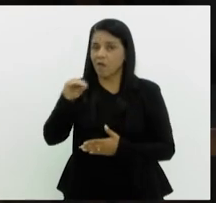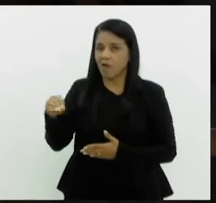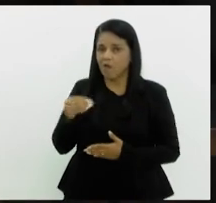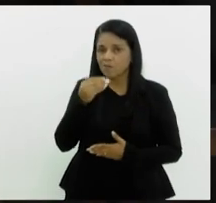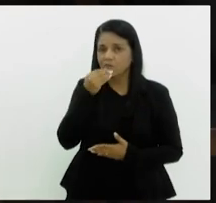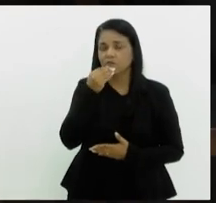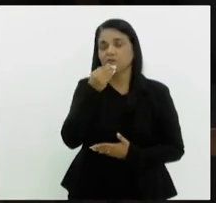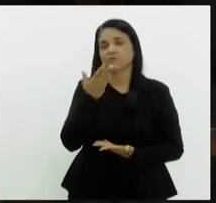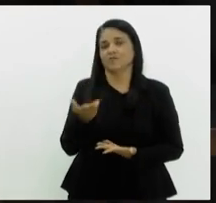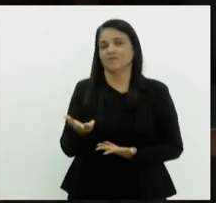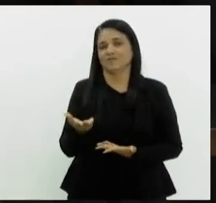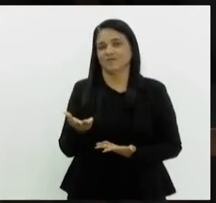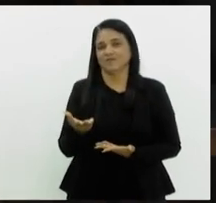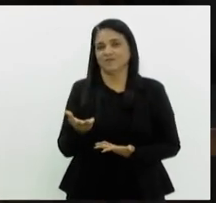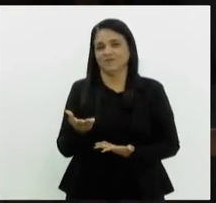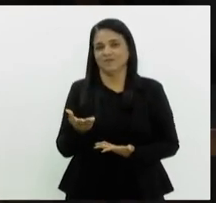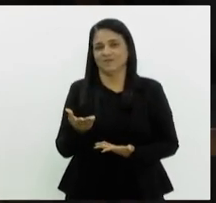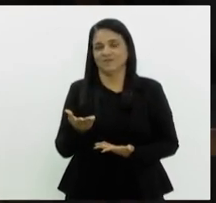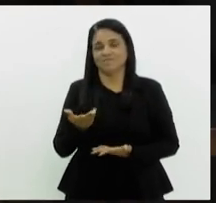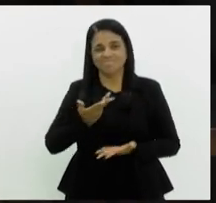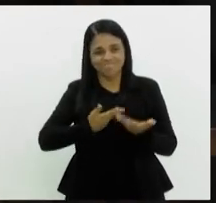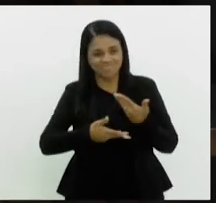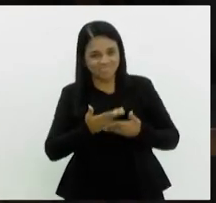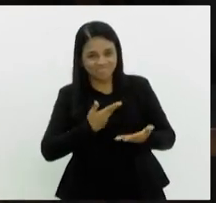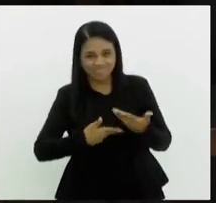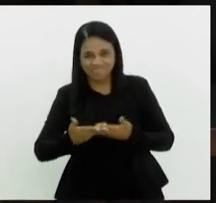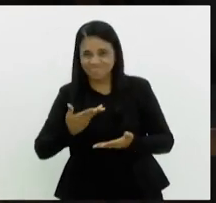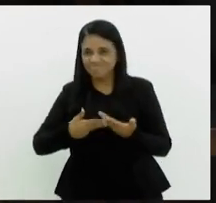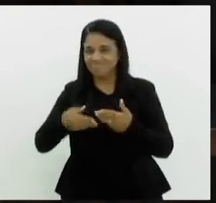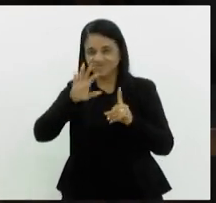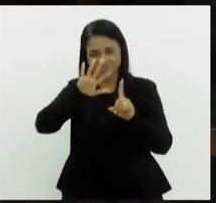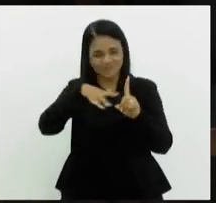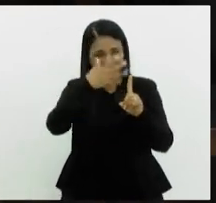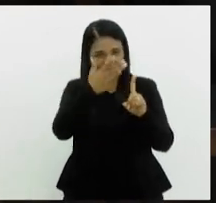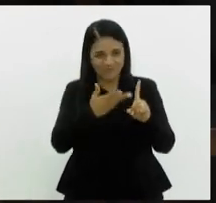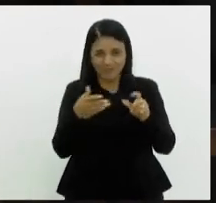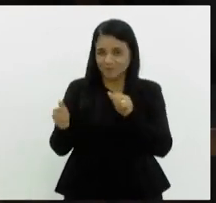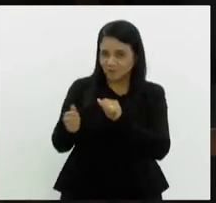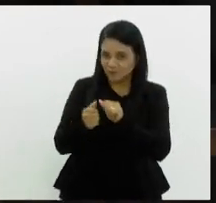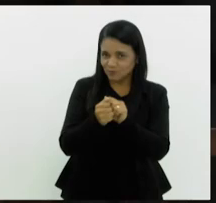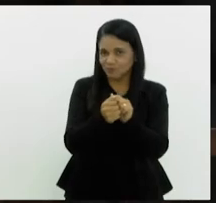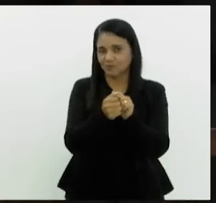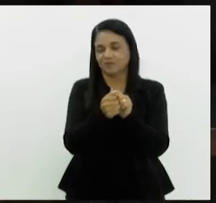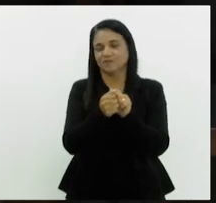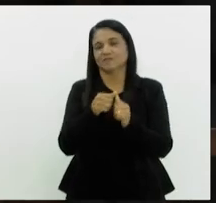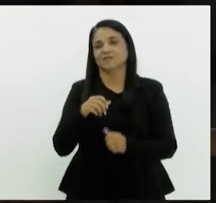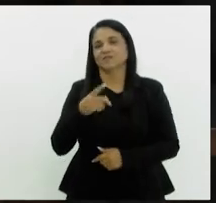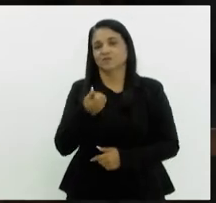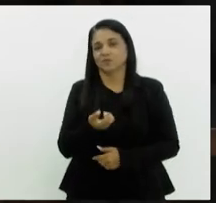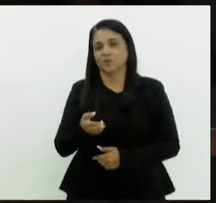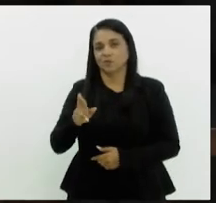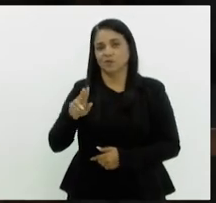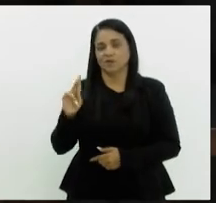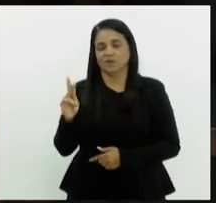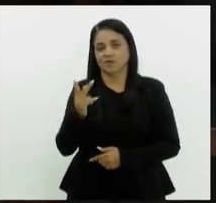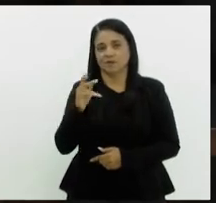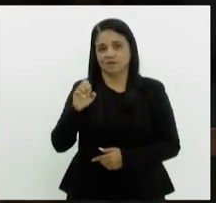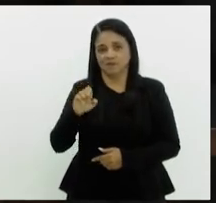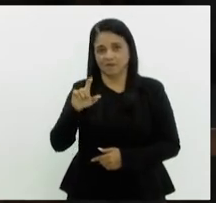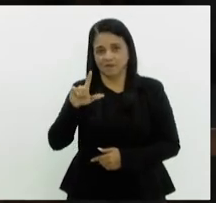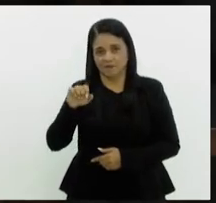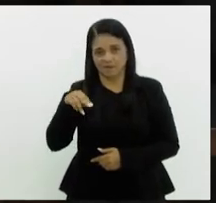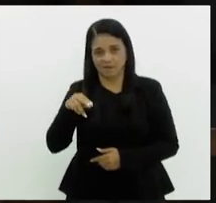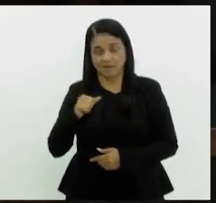essa oportunidade para que a gente pudesse fazer essa homenagem juntas à doutora Helena Teodoro. E antes de dar início